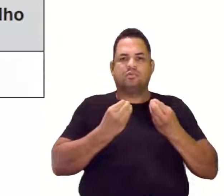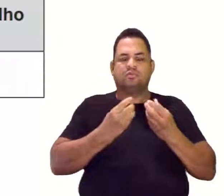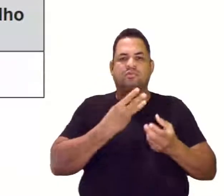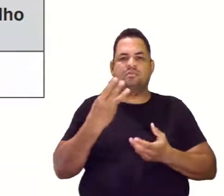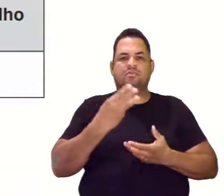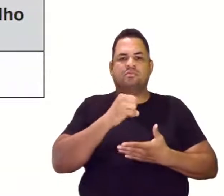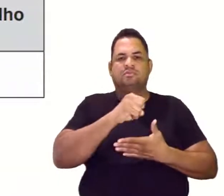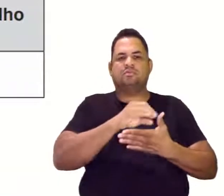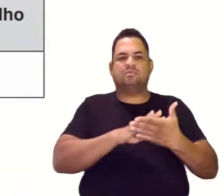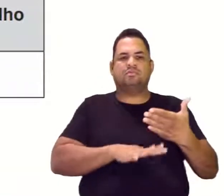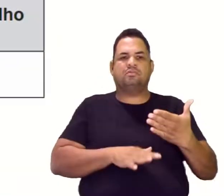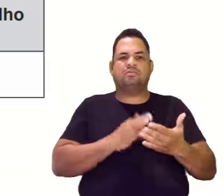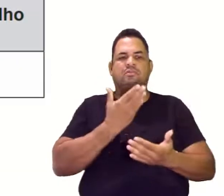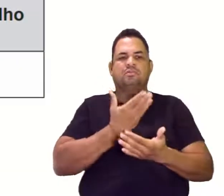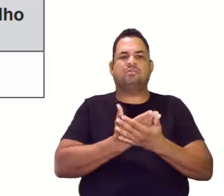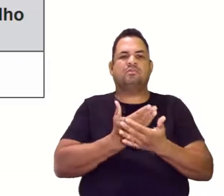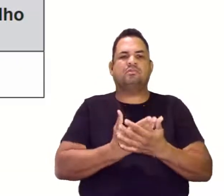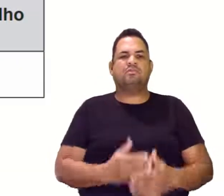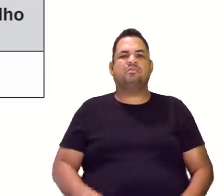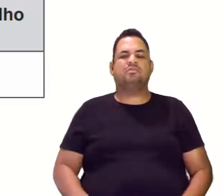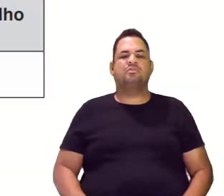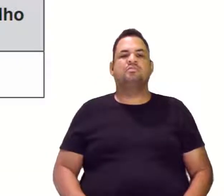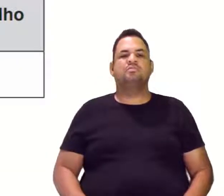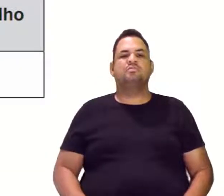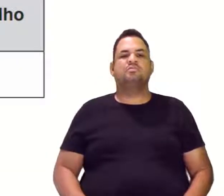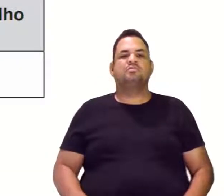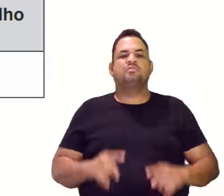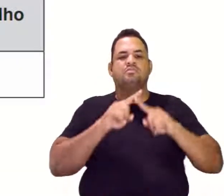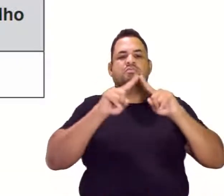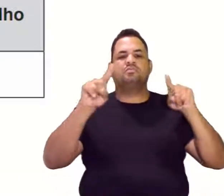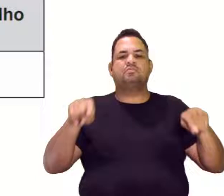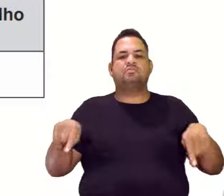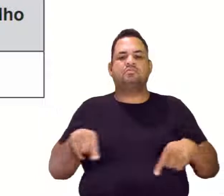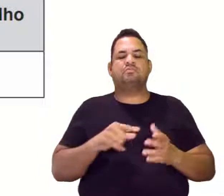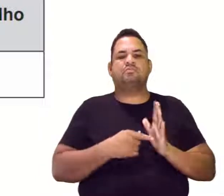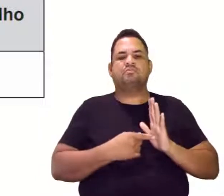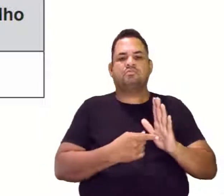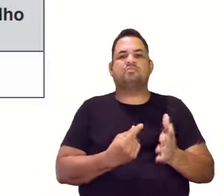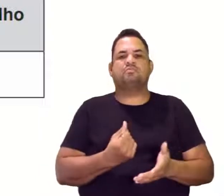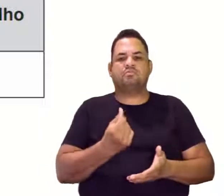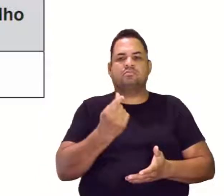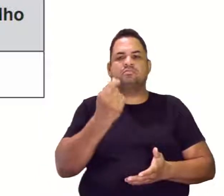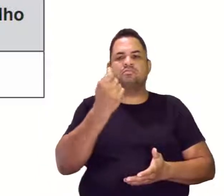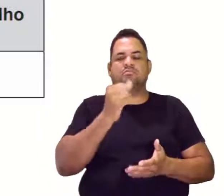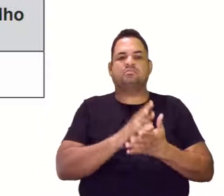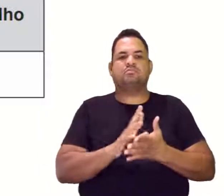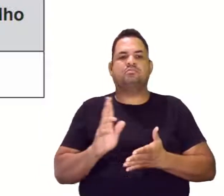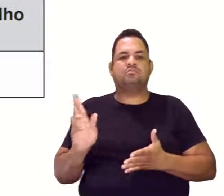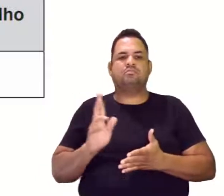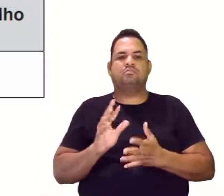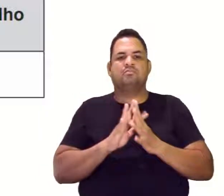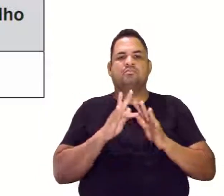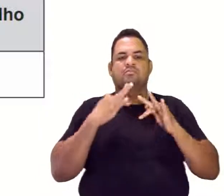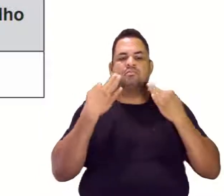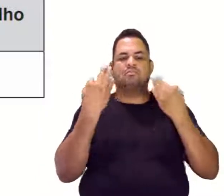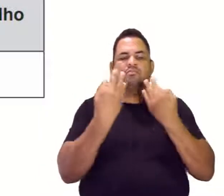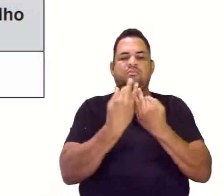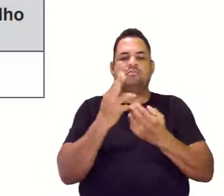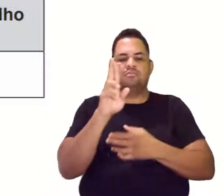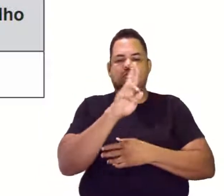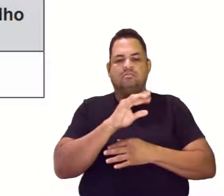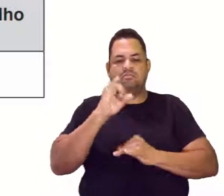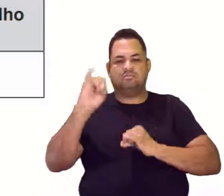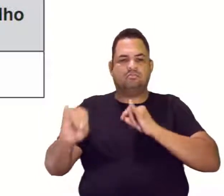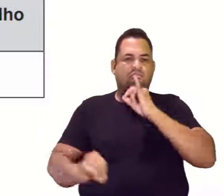terceira questão da aula de hoje. O quadro representa os gastos mensais em real de uma família